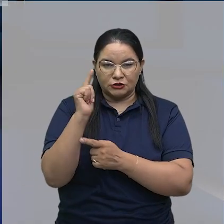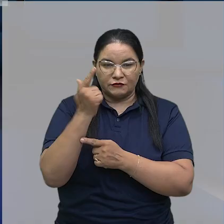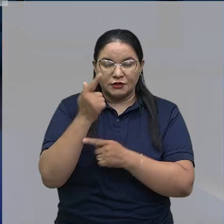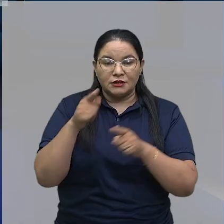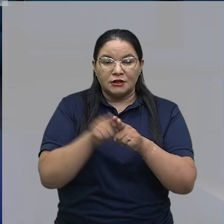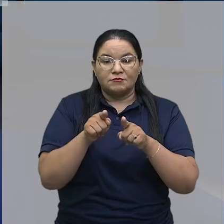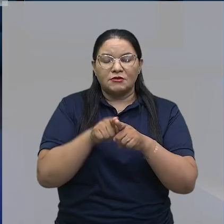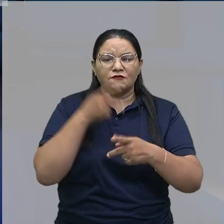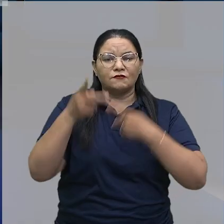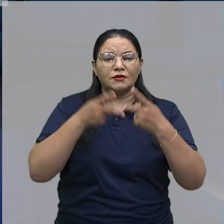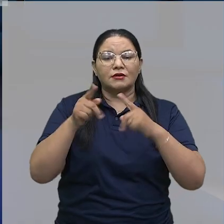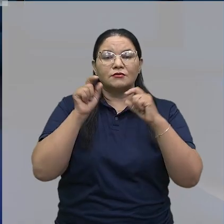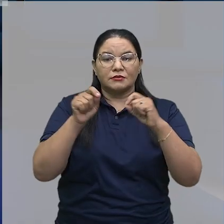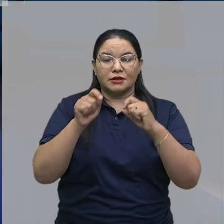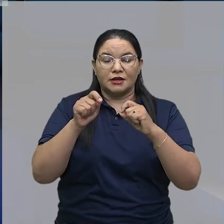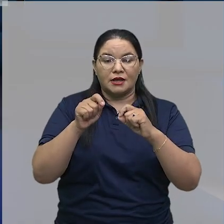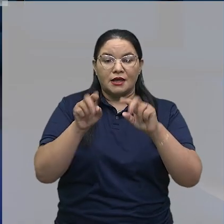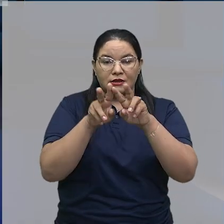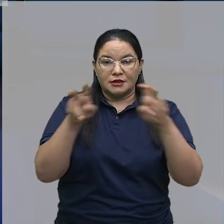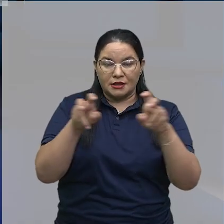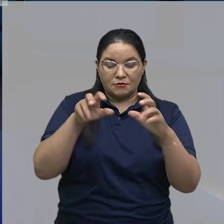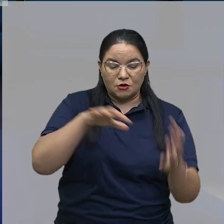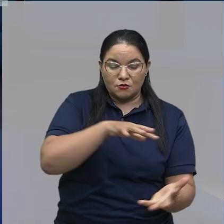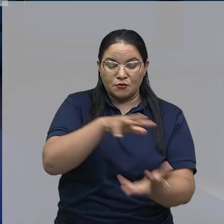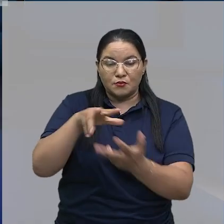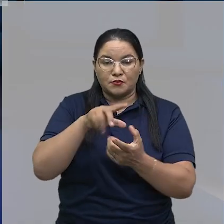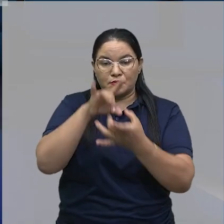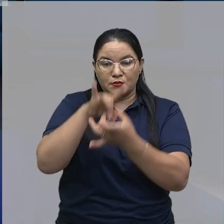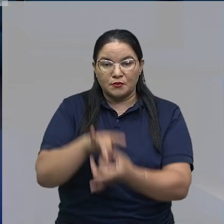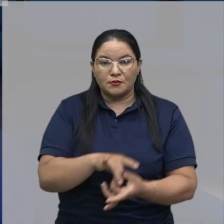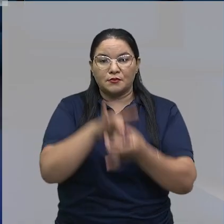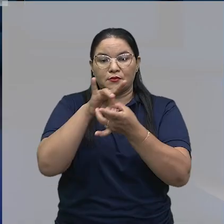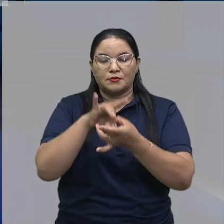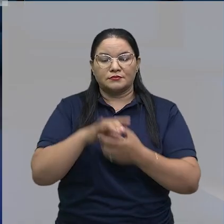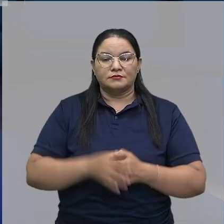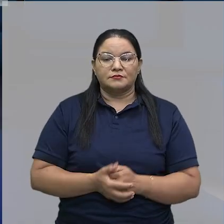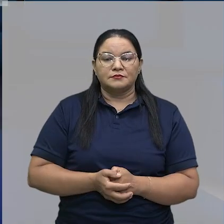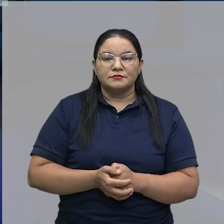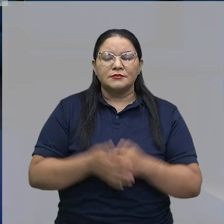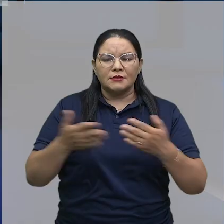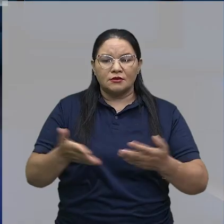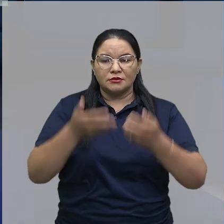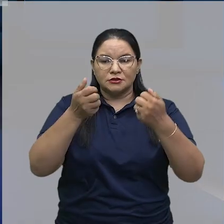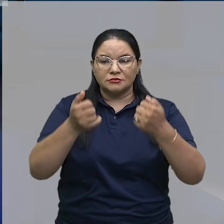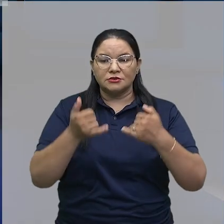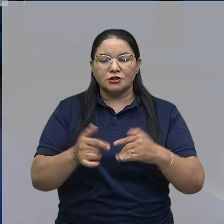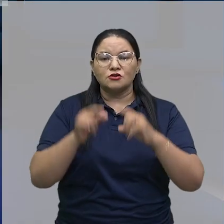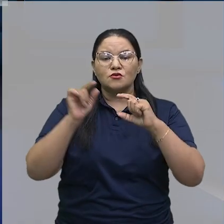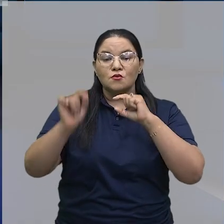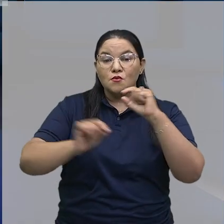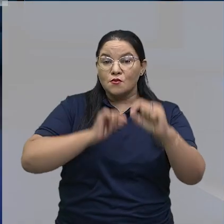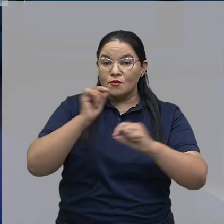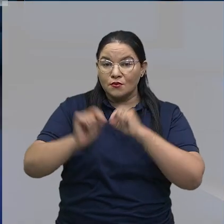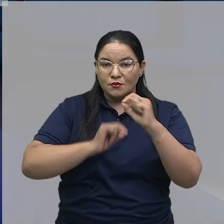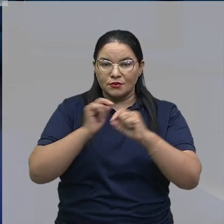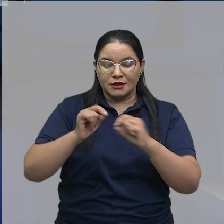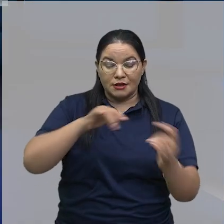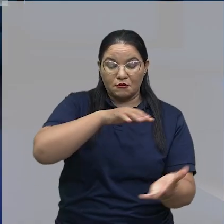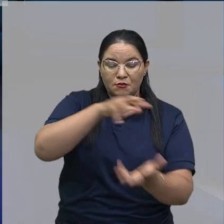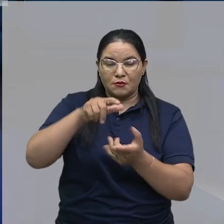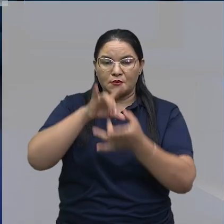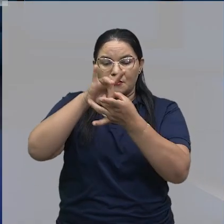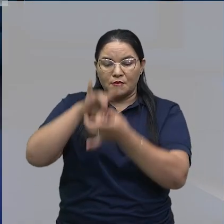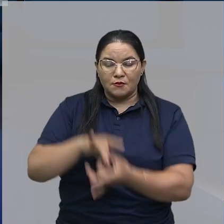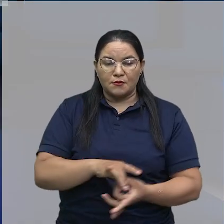sobre globalização. E eu começo esse momento da nossa aula definindo para vocês o que é a